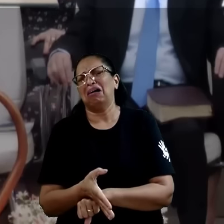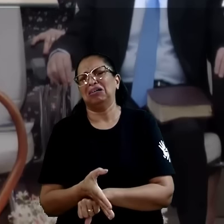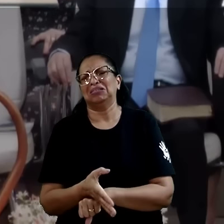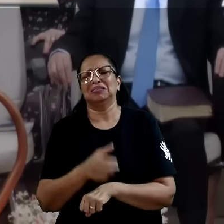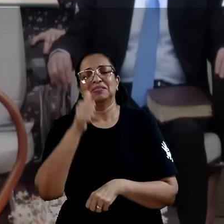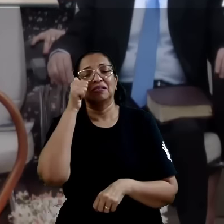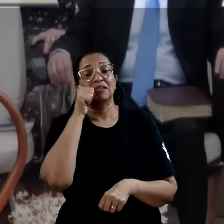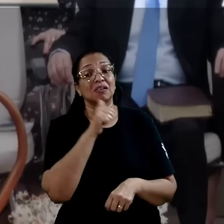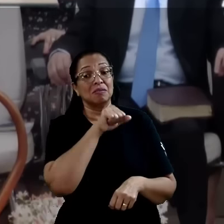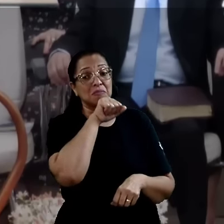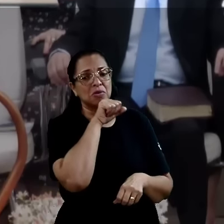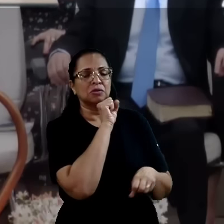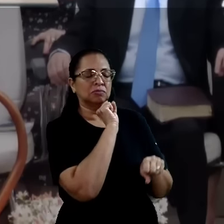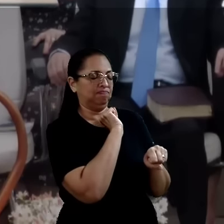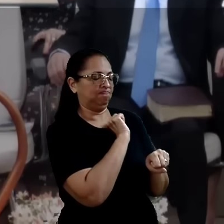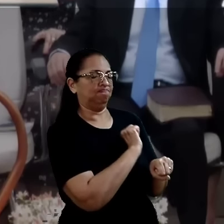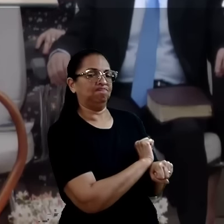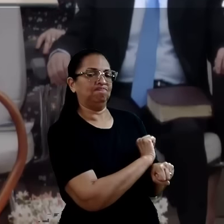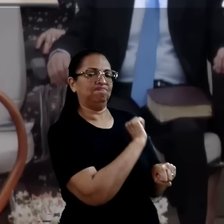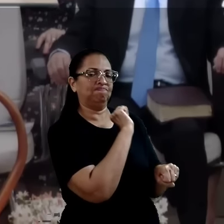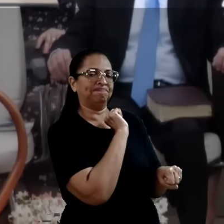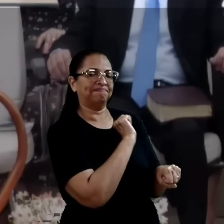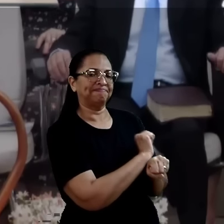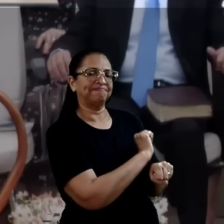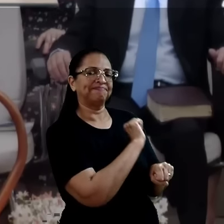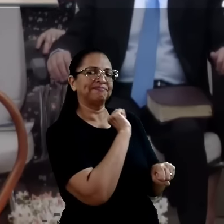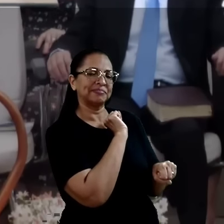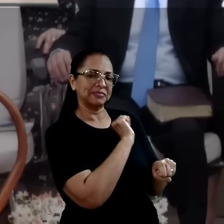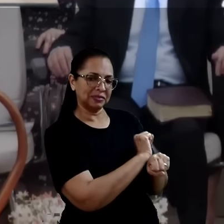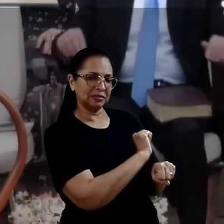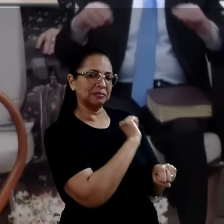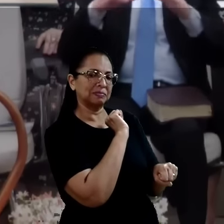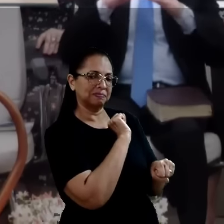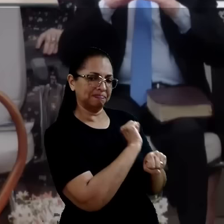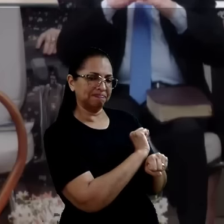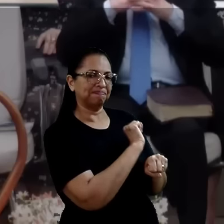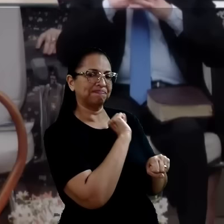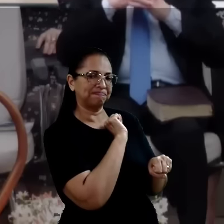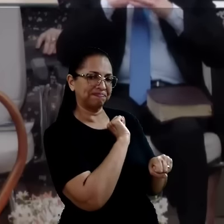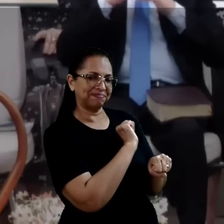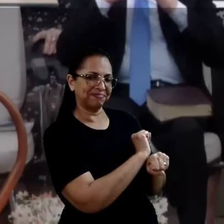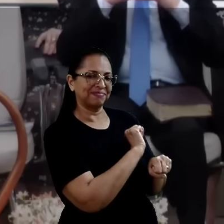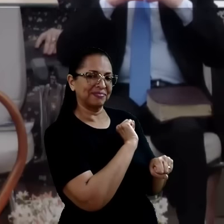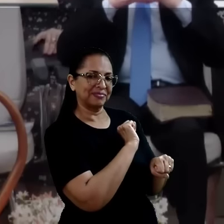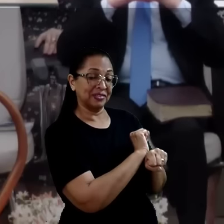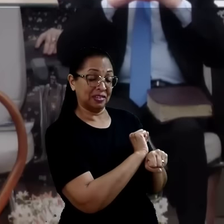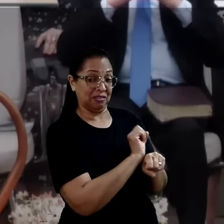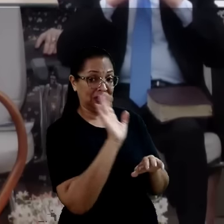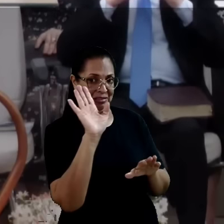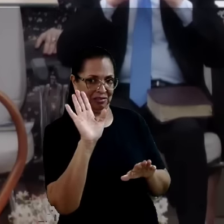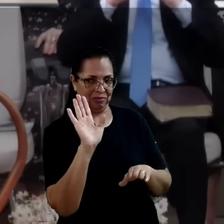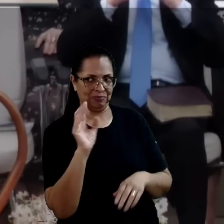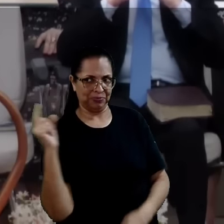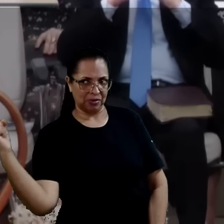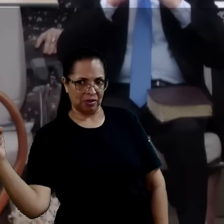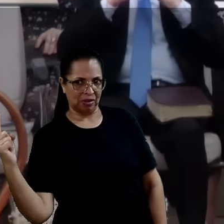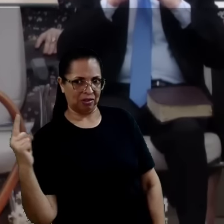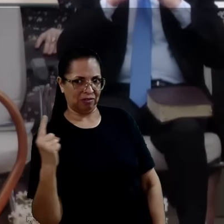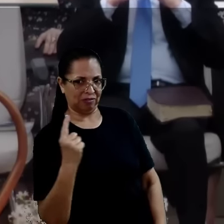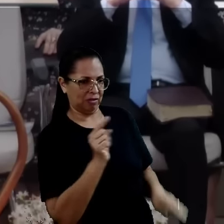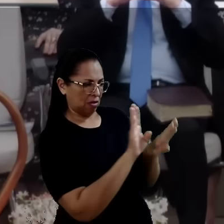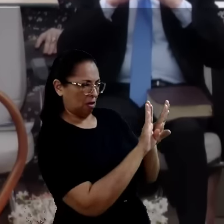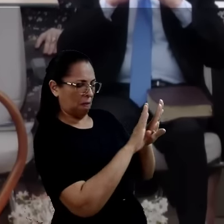esteve desviado ele abria a porta e ele disse que se assustava com